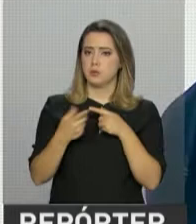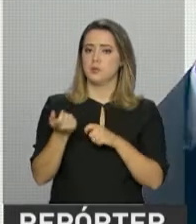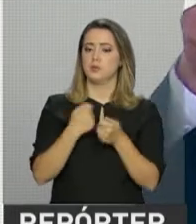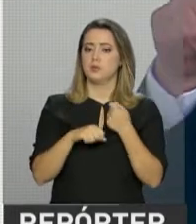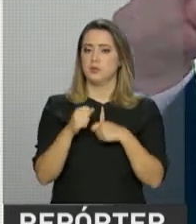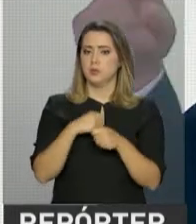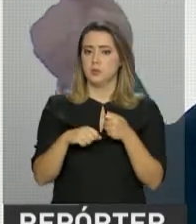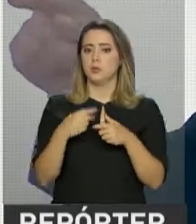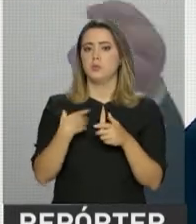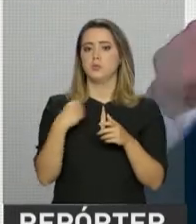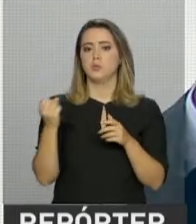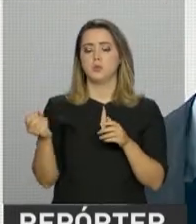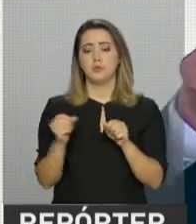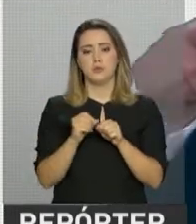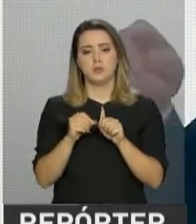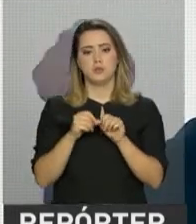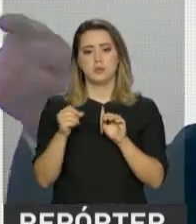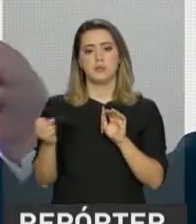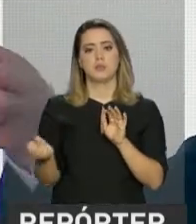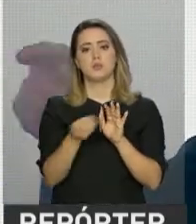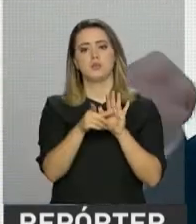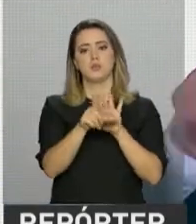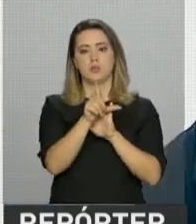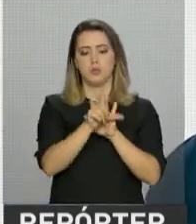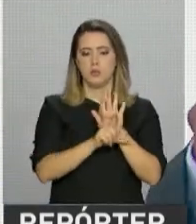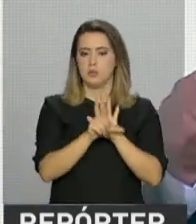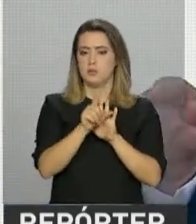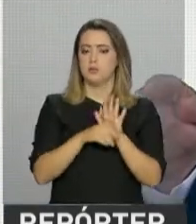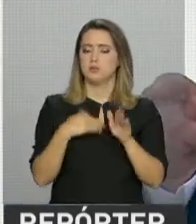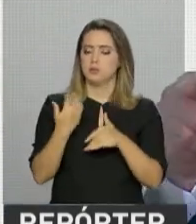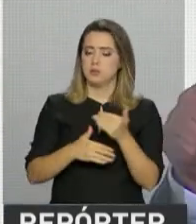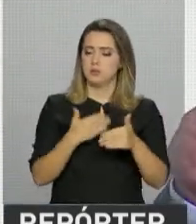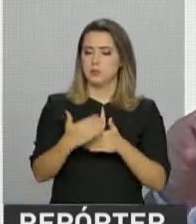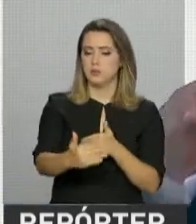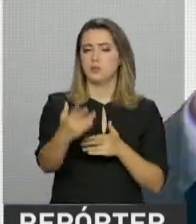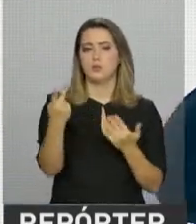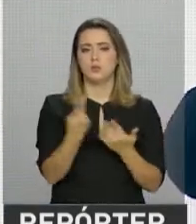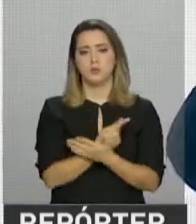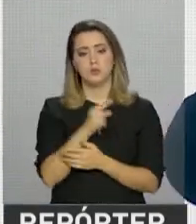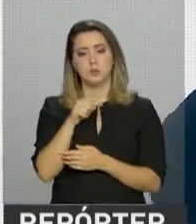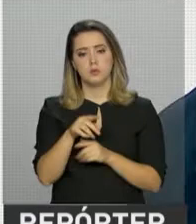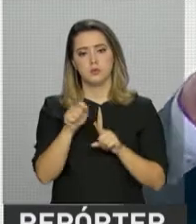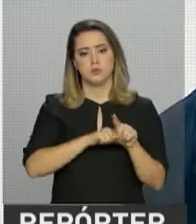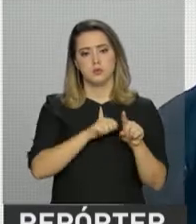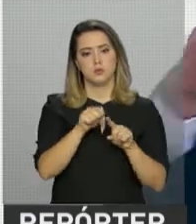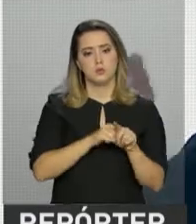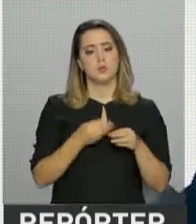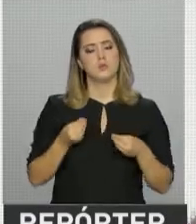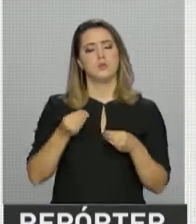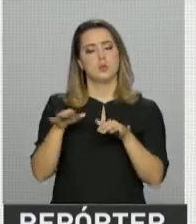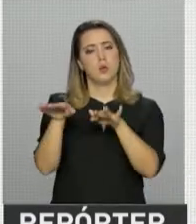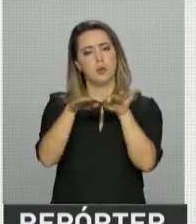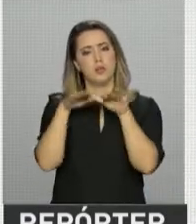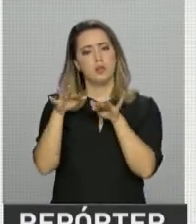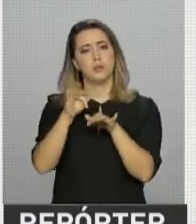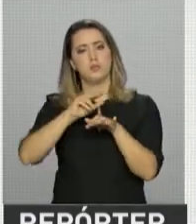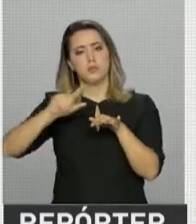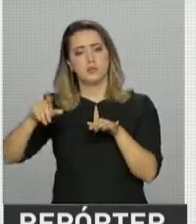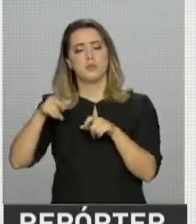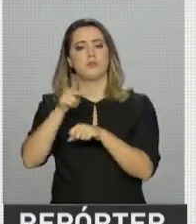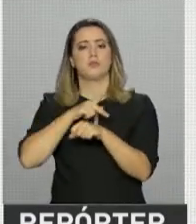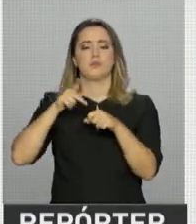todas essas reformas que ao longo desses meses foram feitas no sentido de garantir o equilíbrio fiscal do